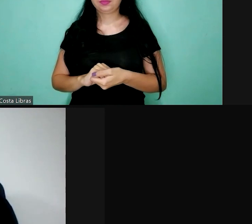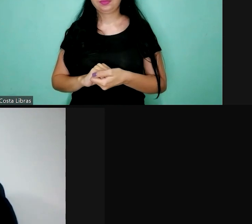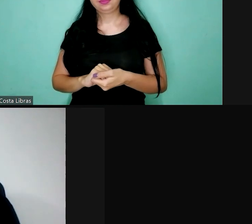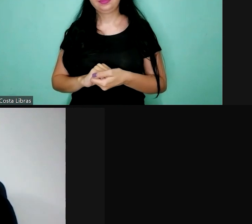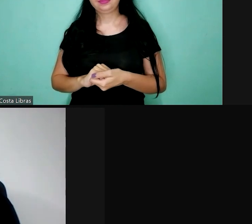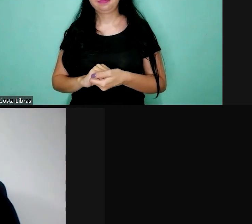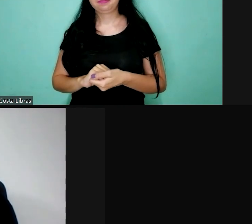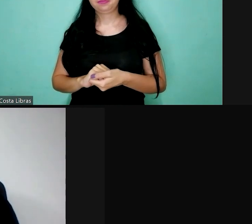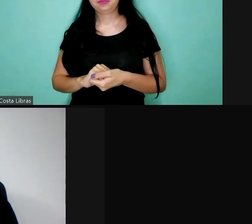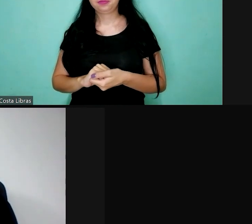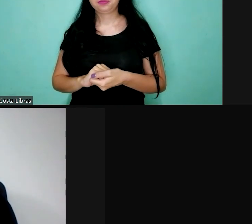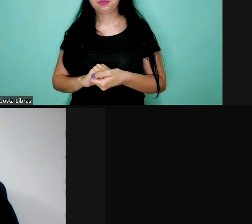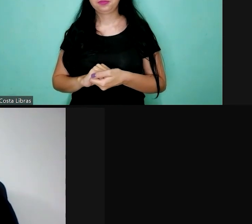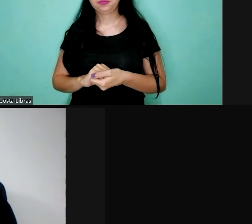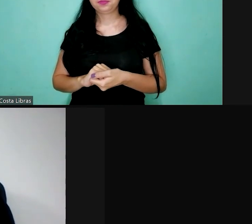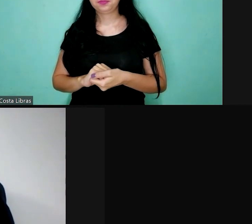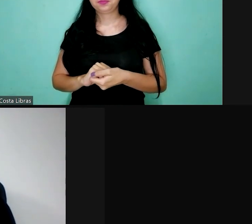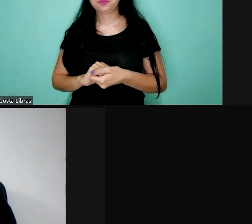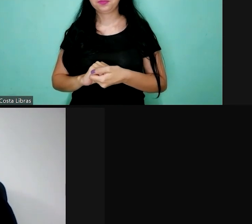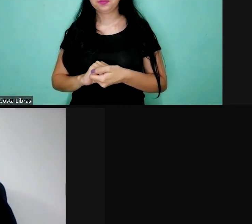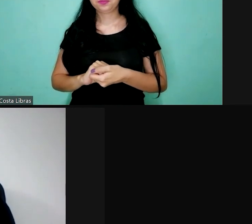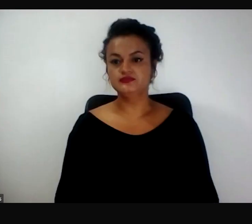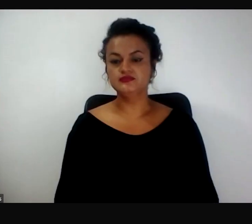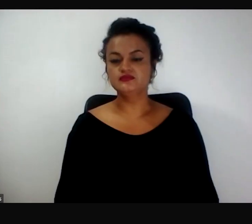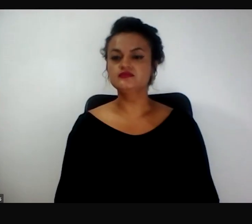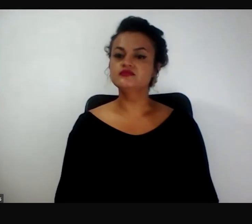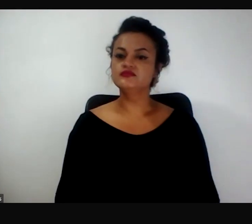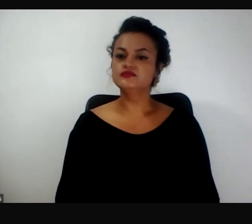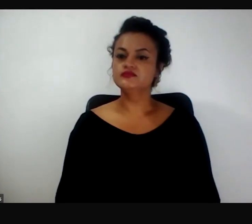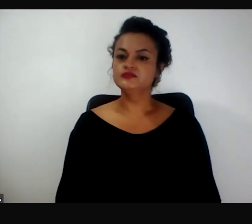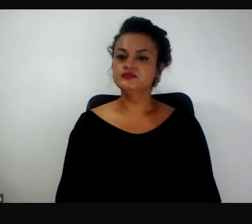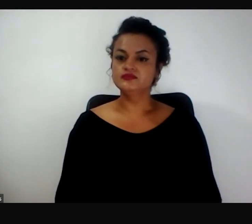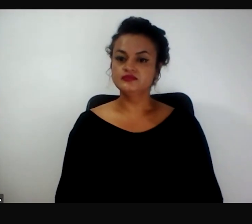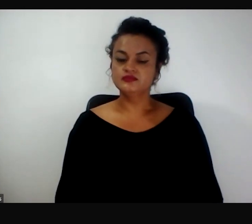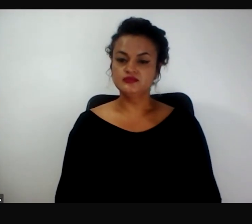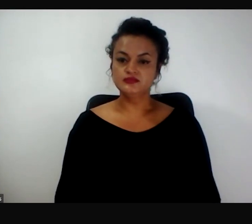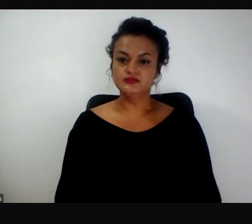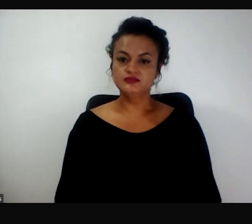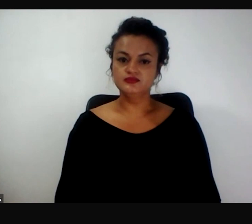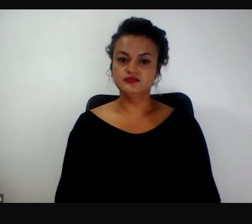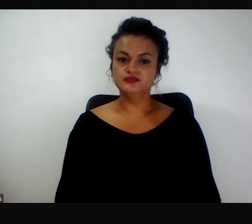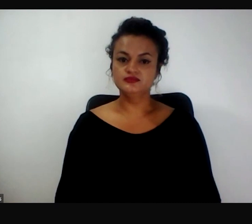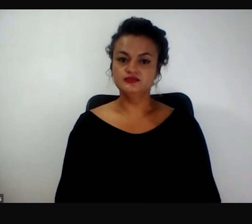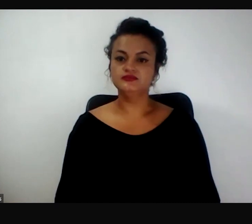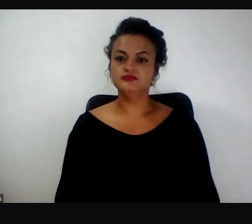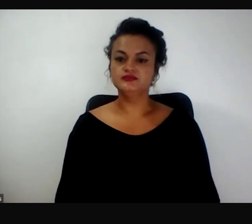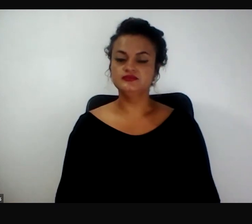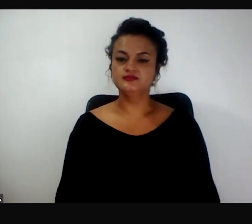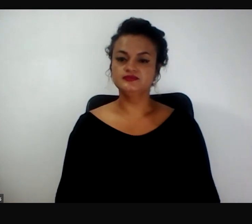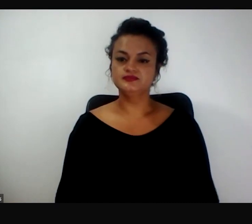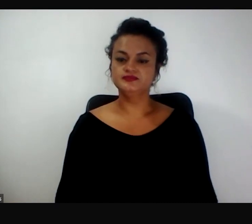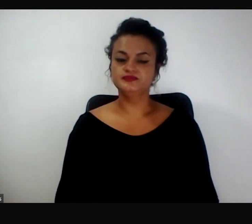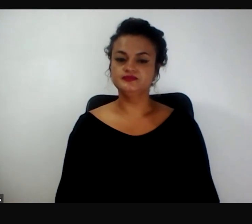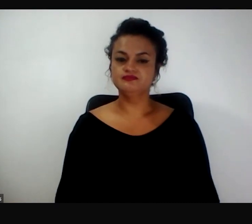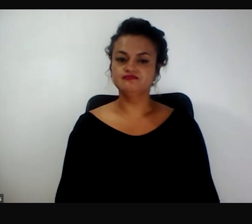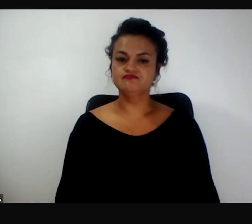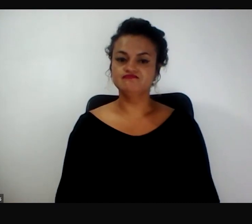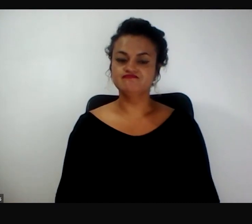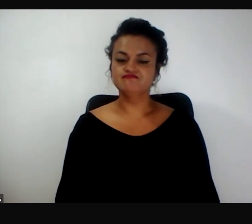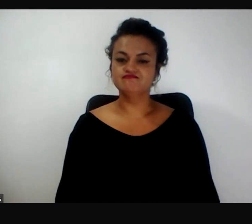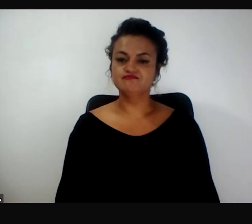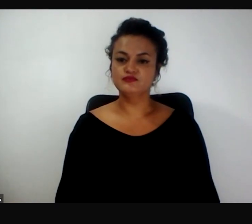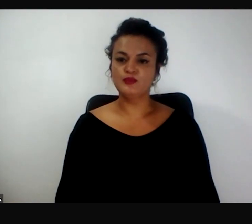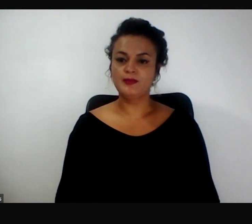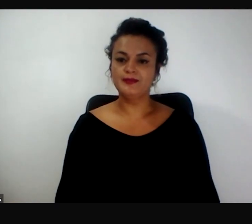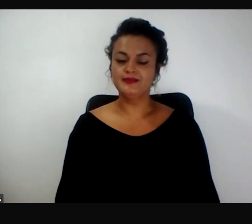Libras, a imagem de Mona Lisa é substituída por Lady, mulher de pele branca e cabelos castanhos presos para trás.